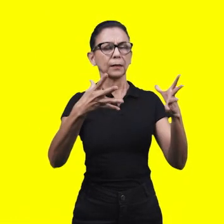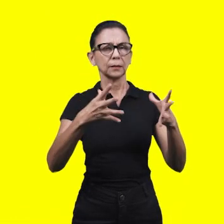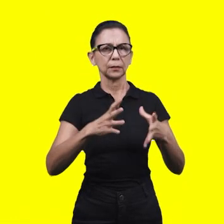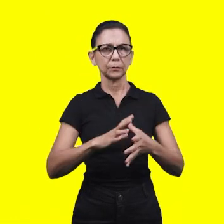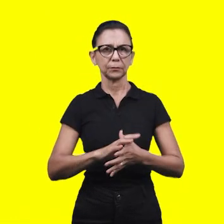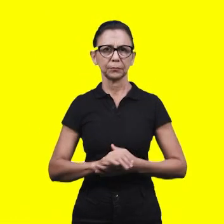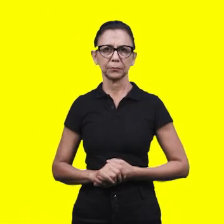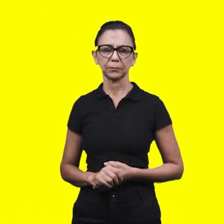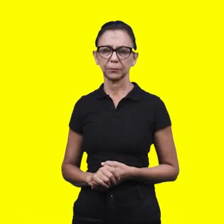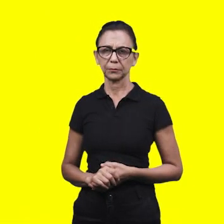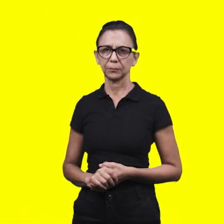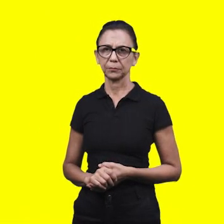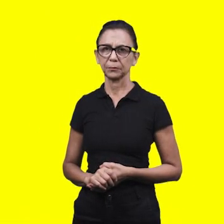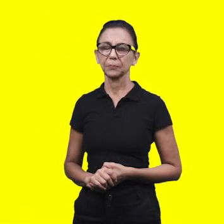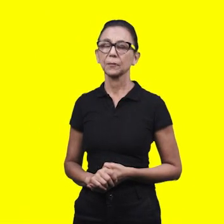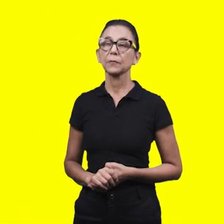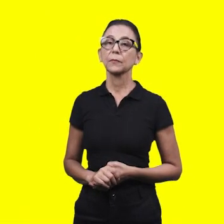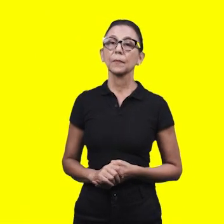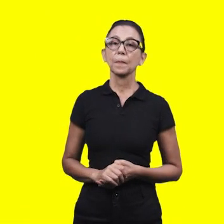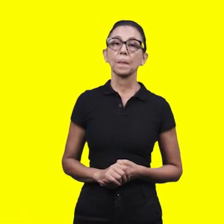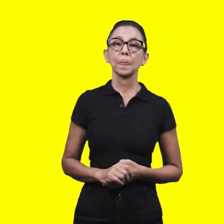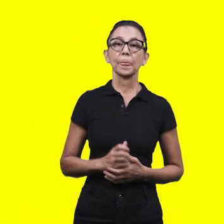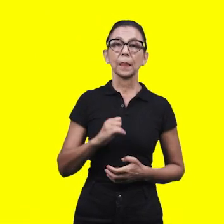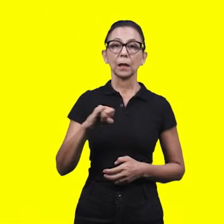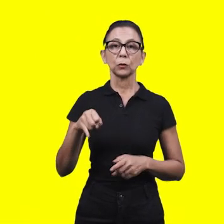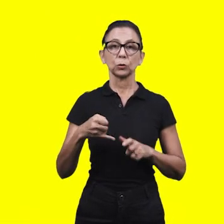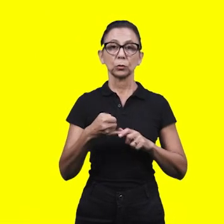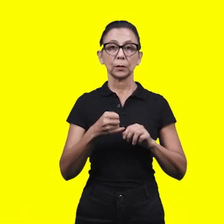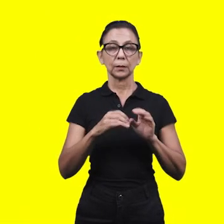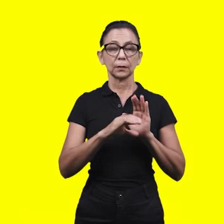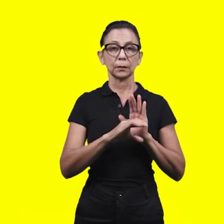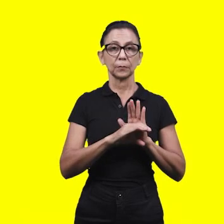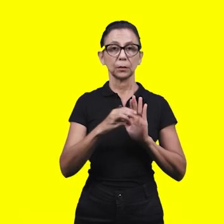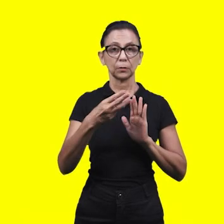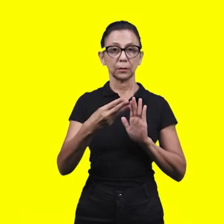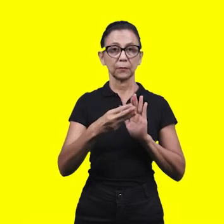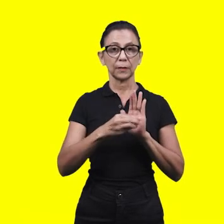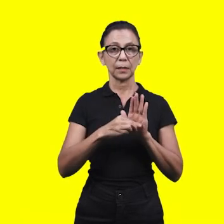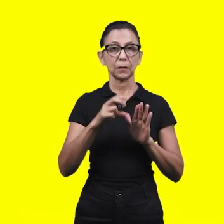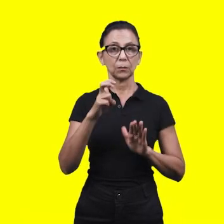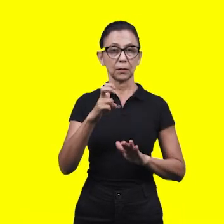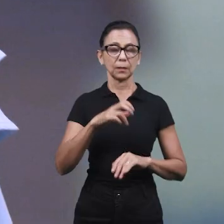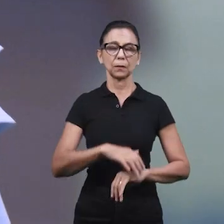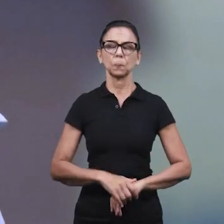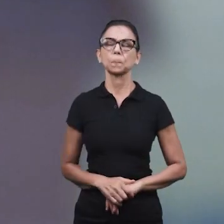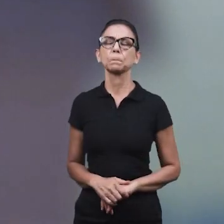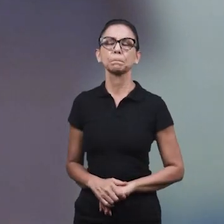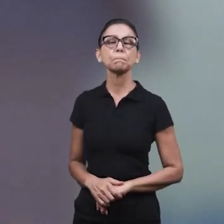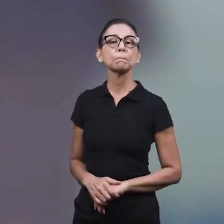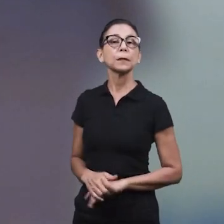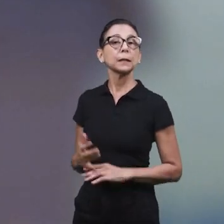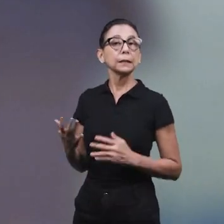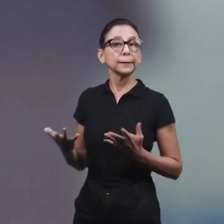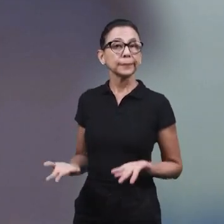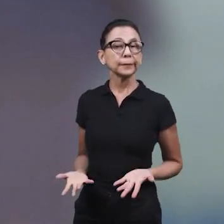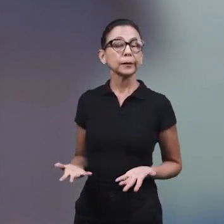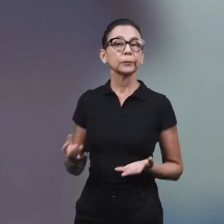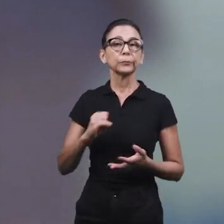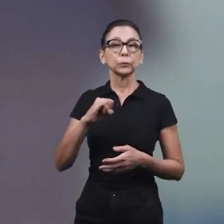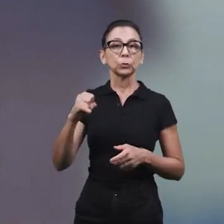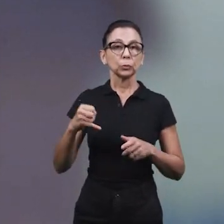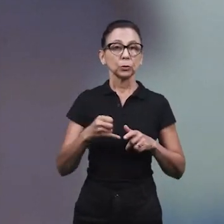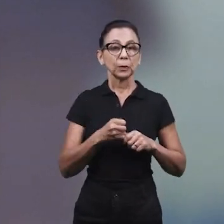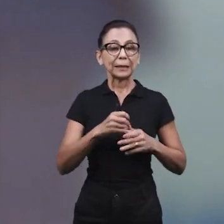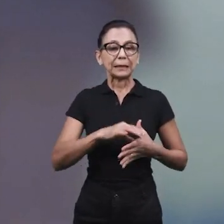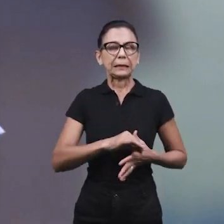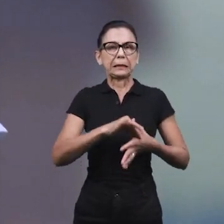3, 5. Josué liderava o povo de Israel rumo à terra prometida por Deus e eles estavam acampados